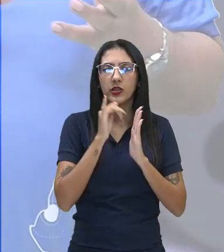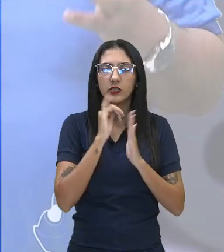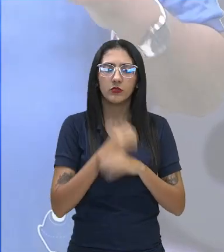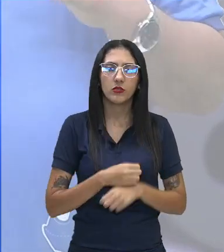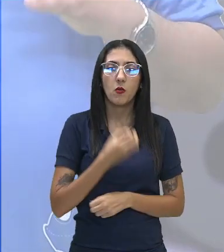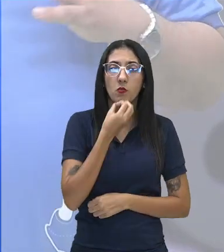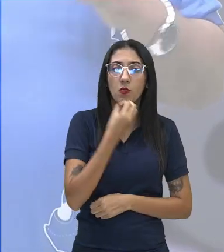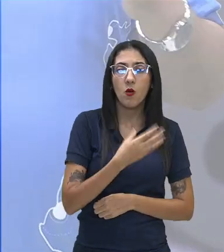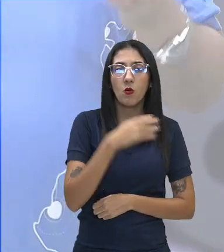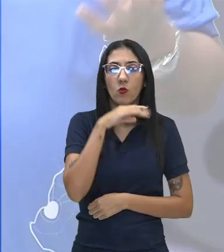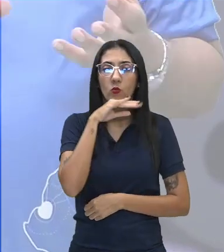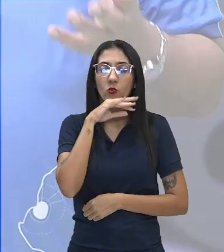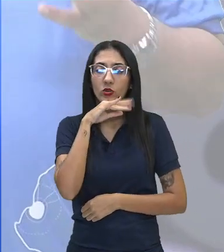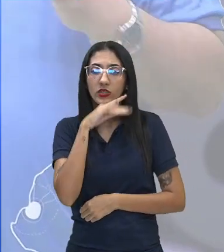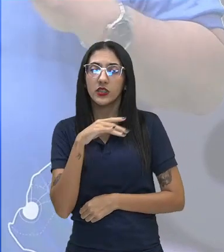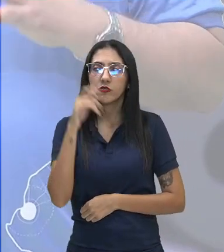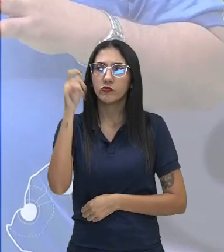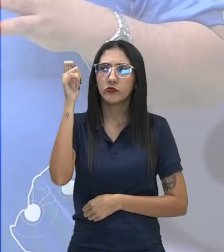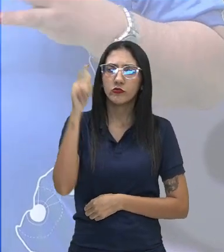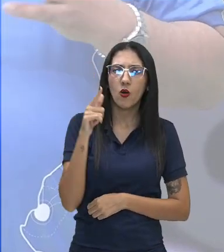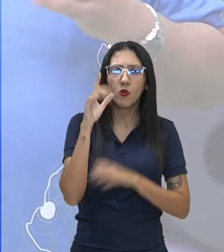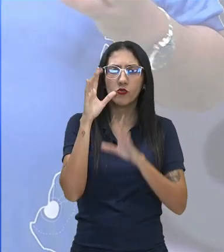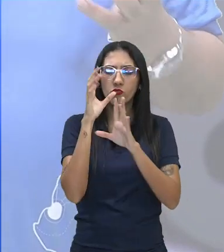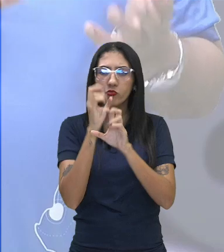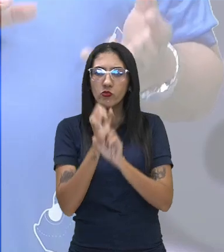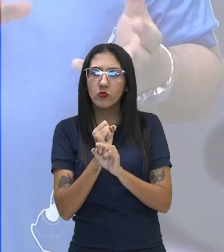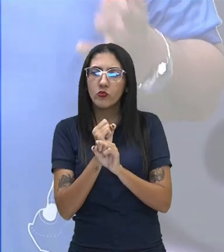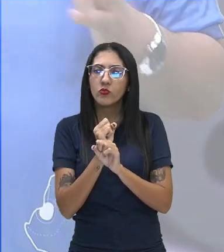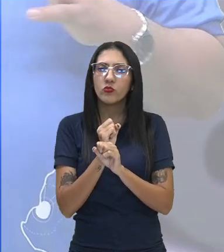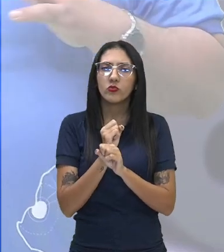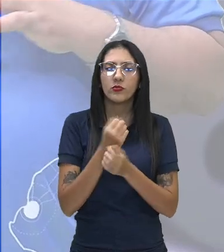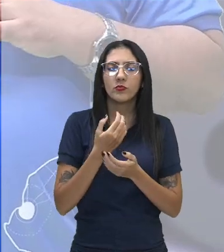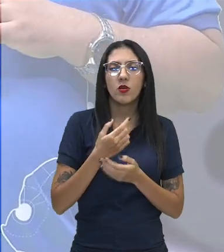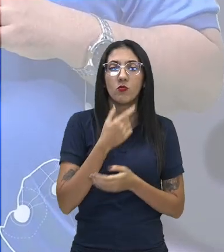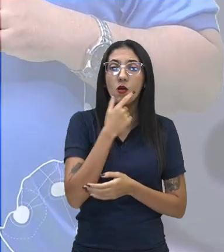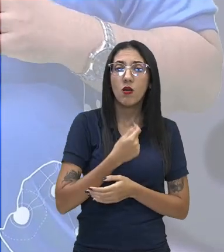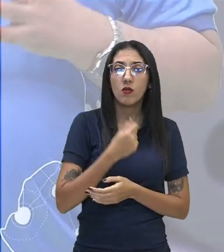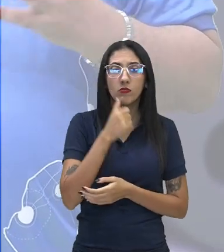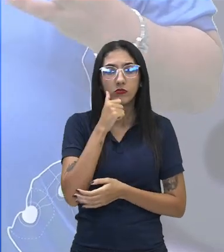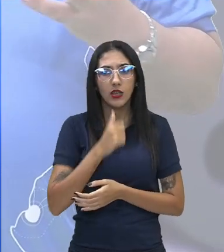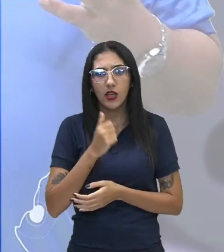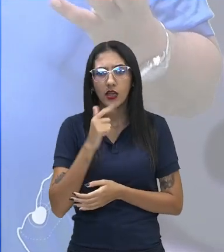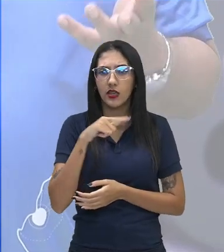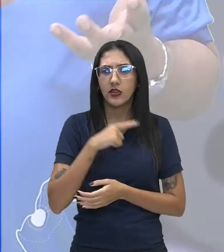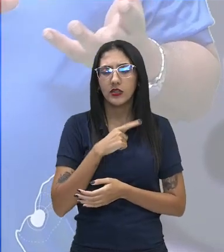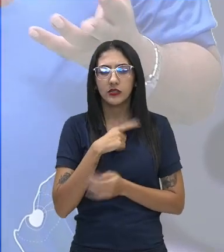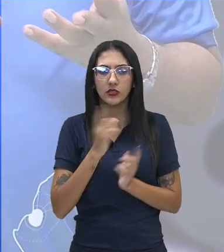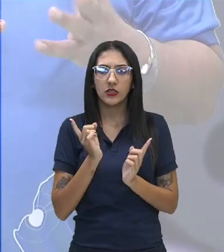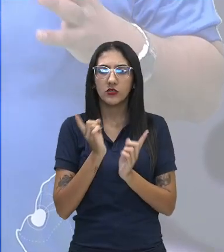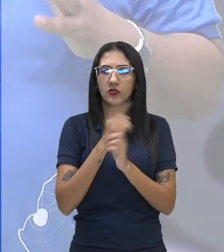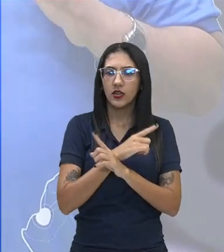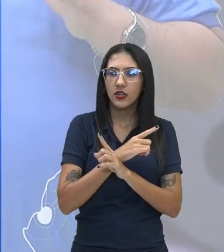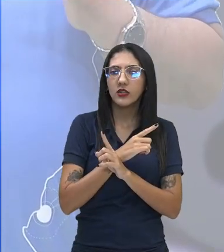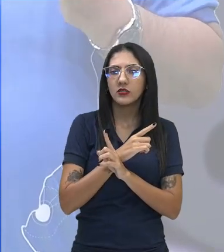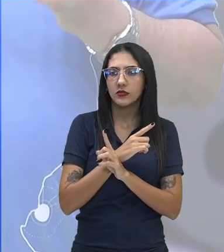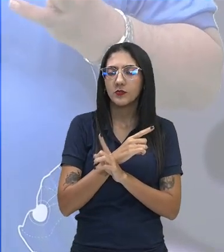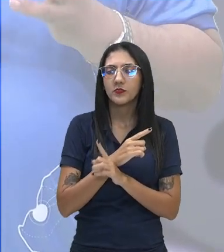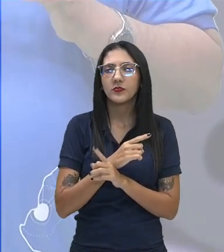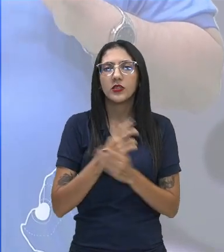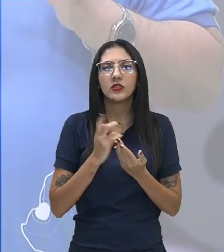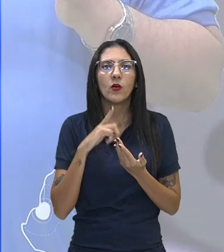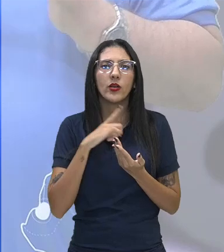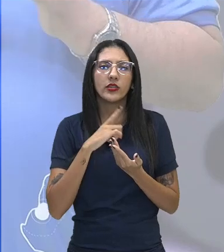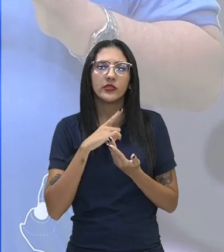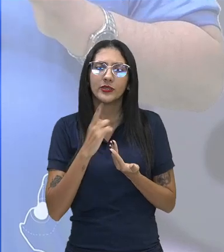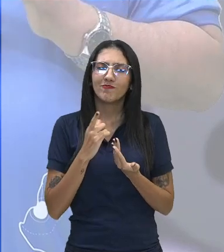a luz e as trevas, o certo e o errado, o masculino e o feminino. Então,